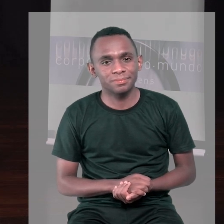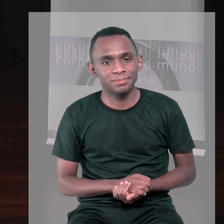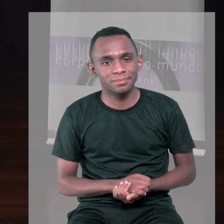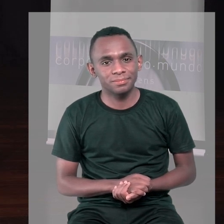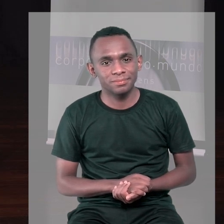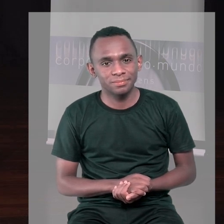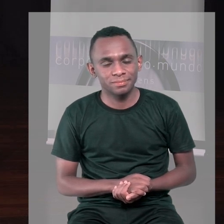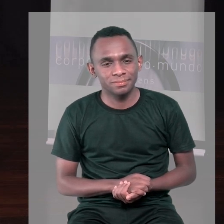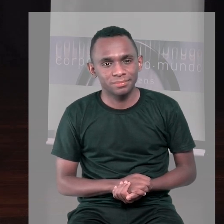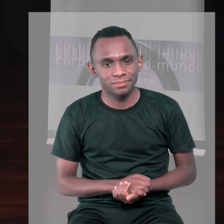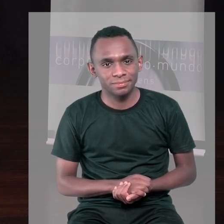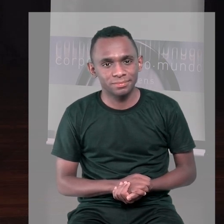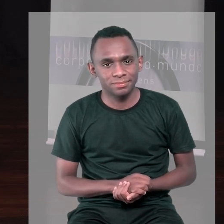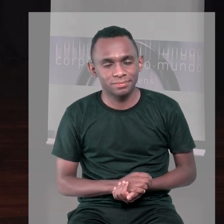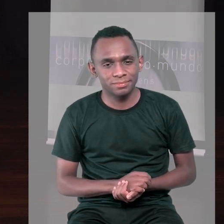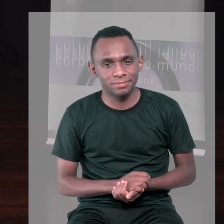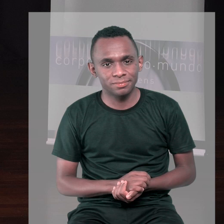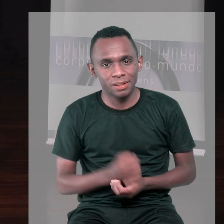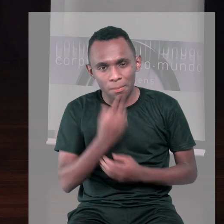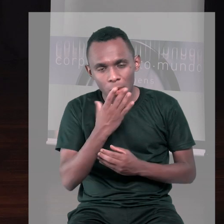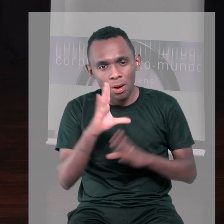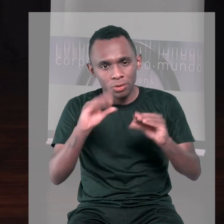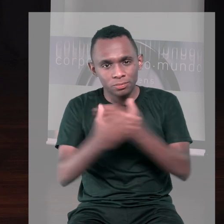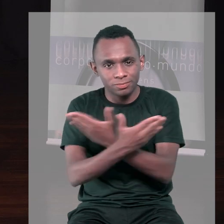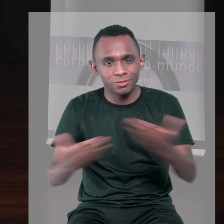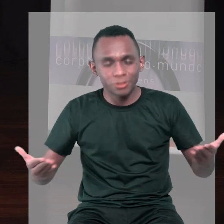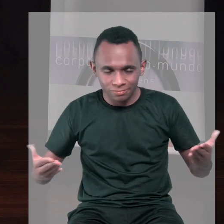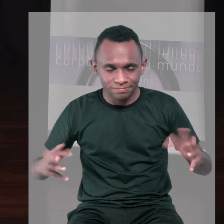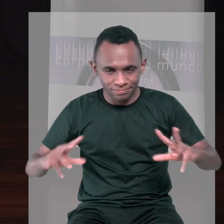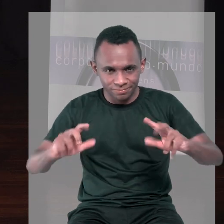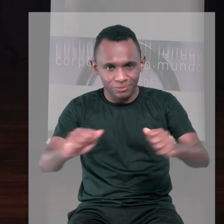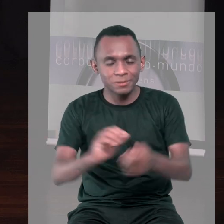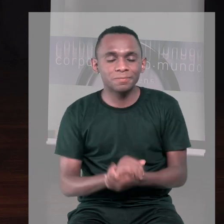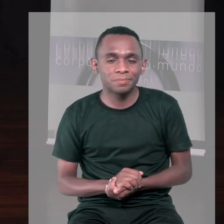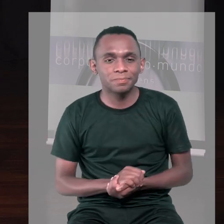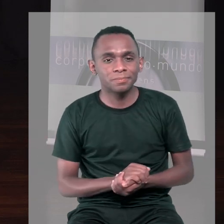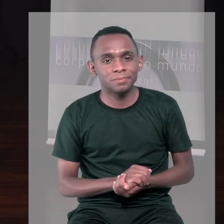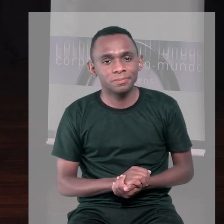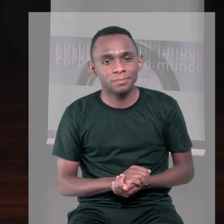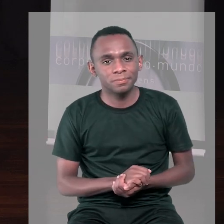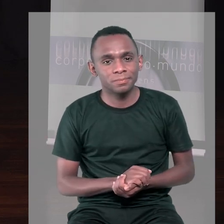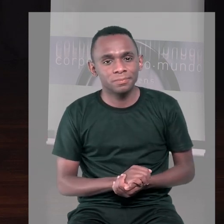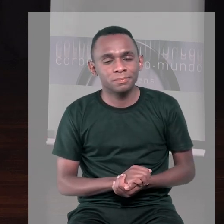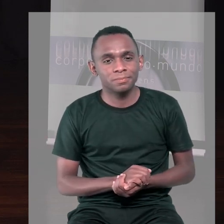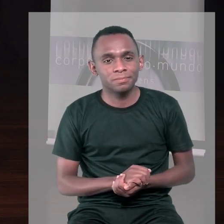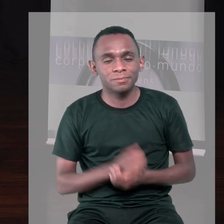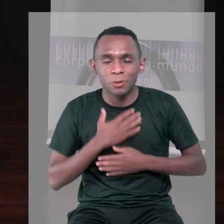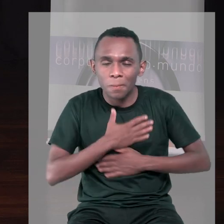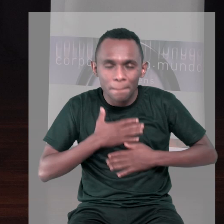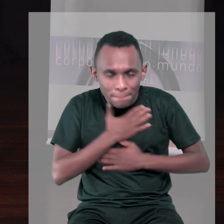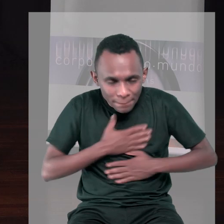ciclo que Adalto Novaes promove há tanto tempo, né? Algumas décadas